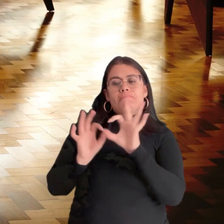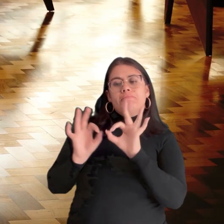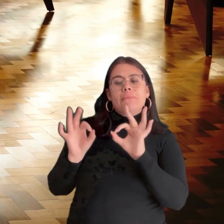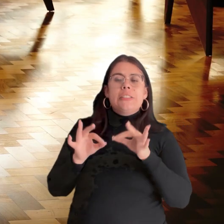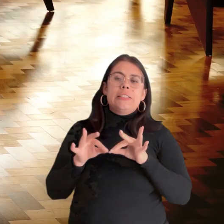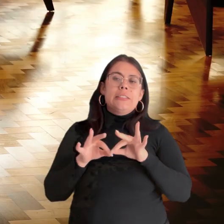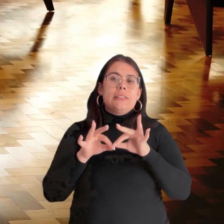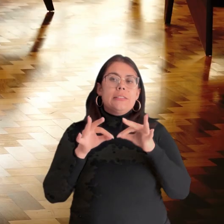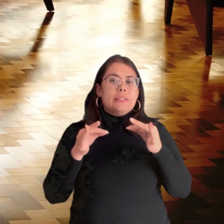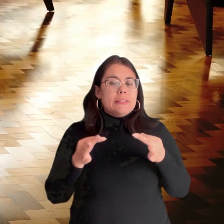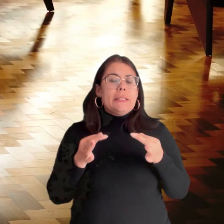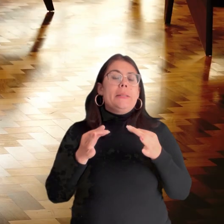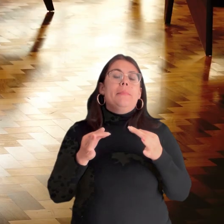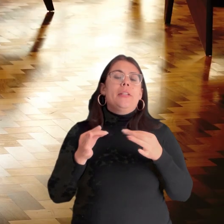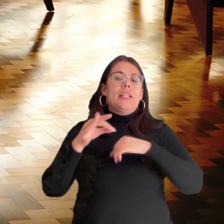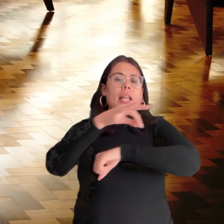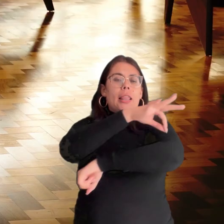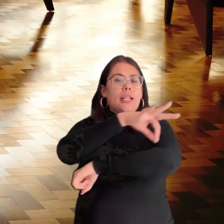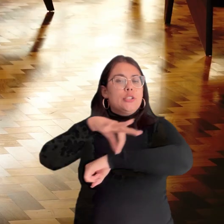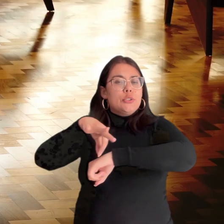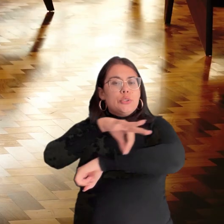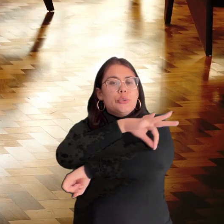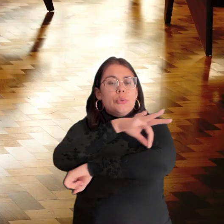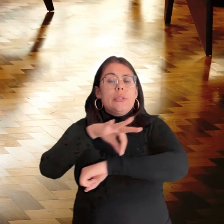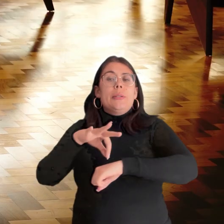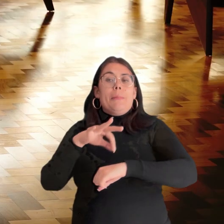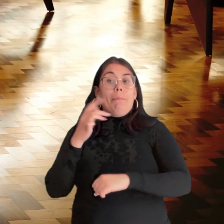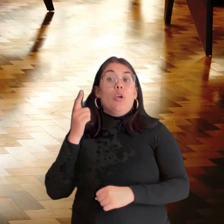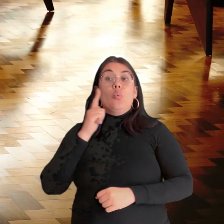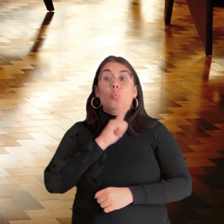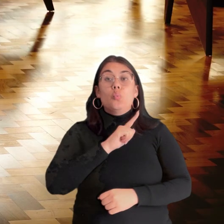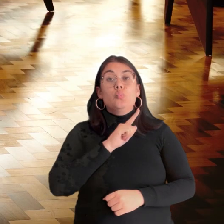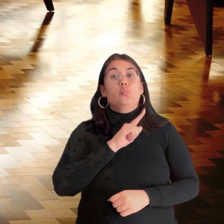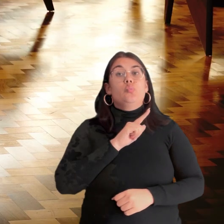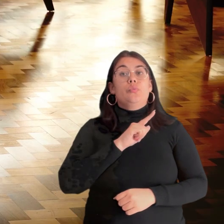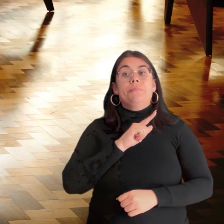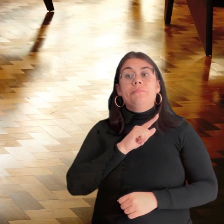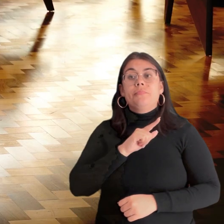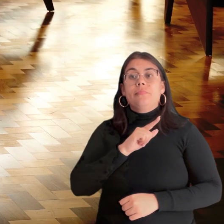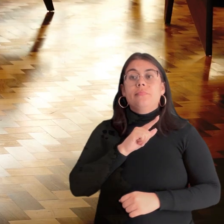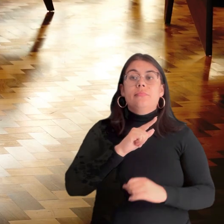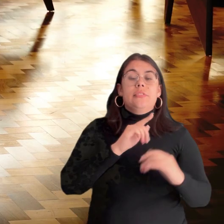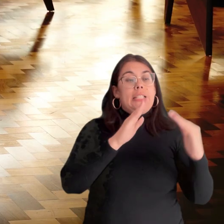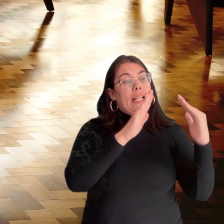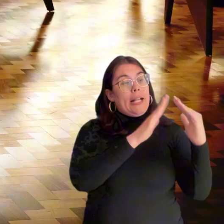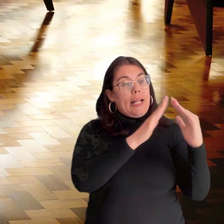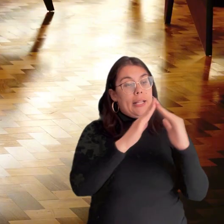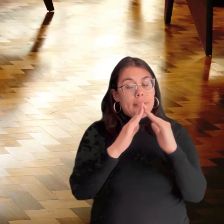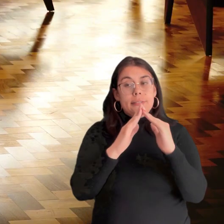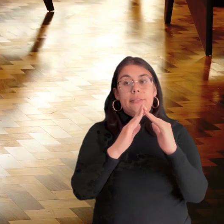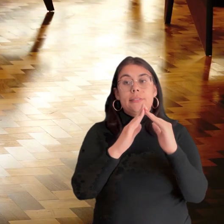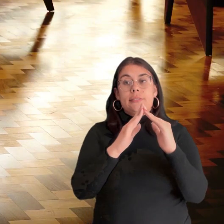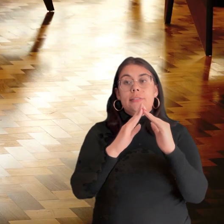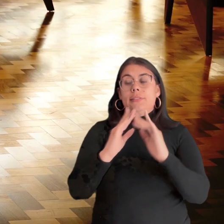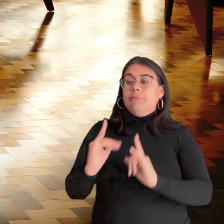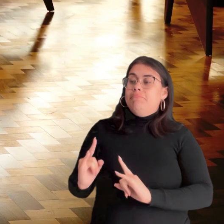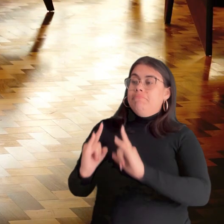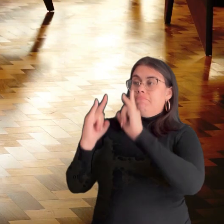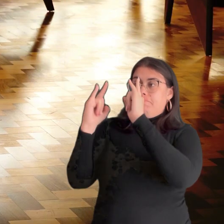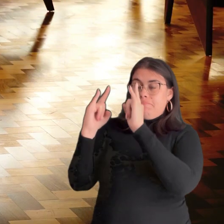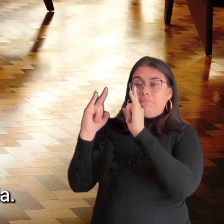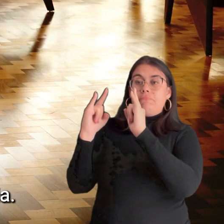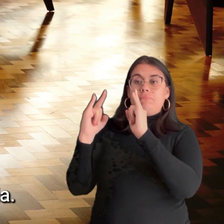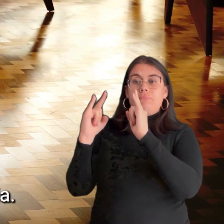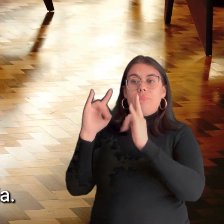conviver com a residência na sua forma original, de uma maneira bastante